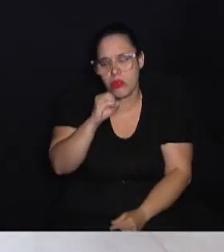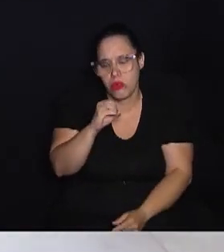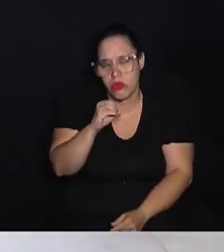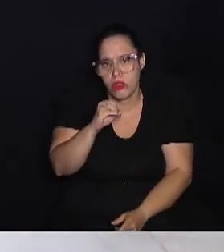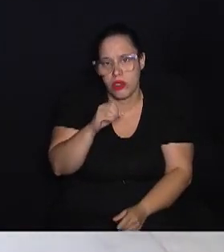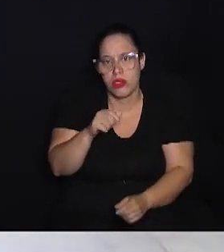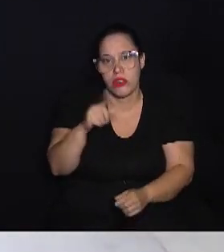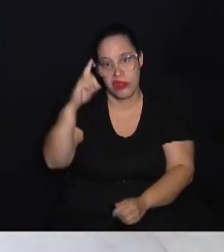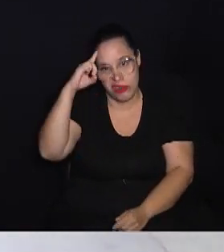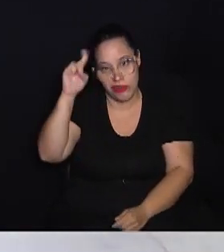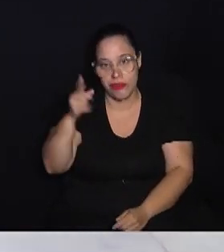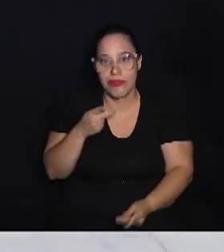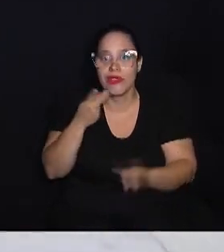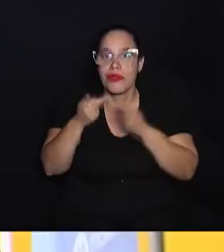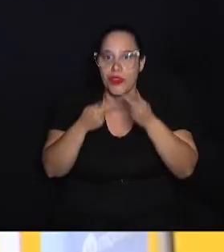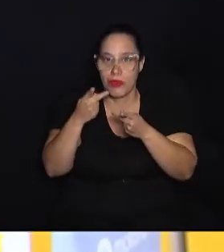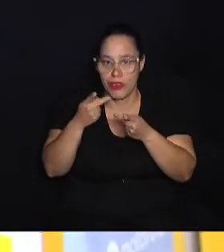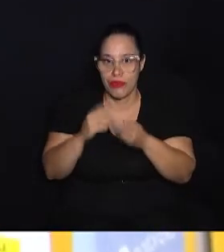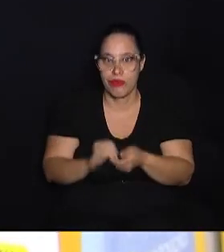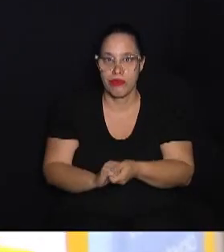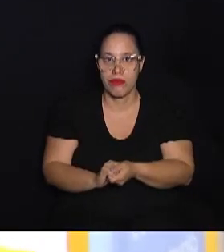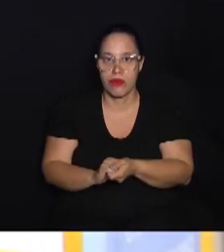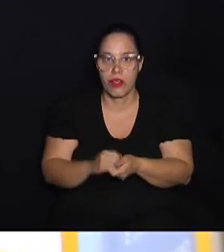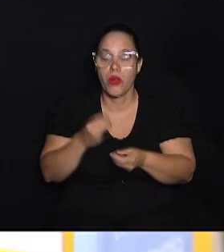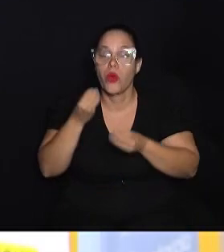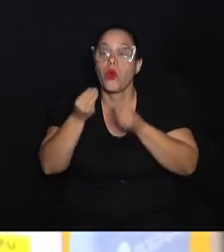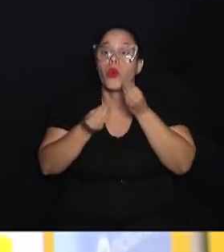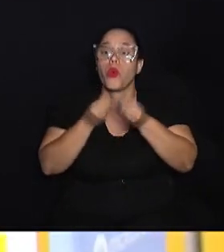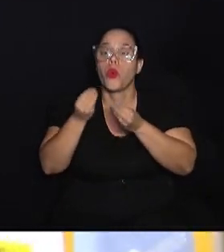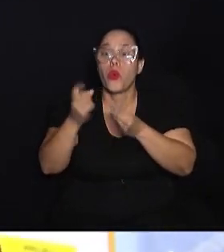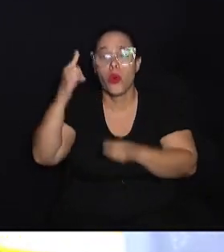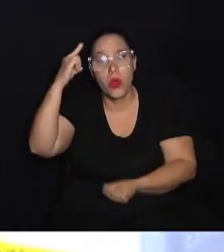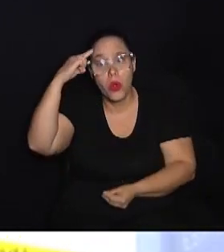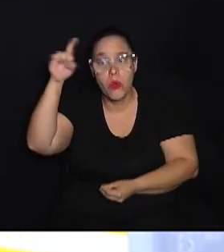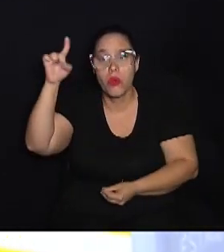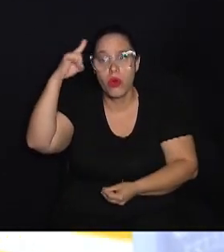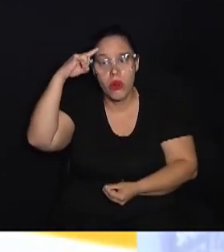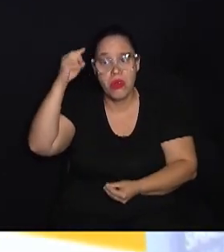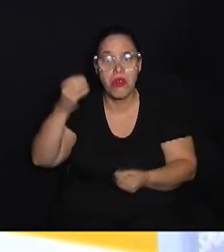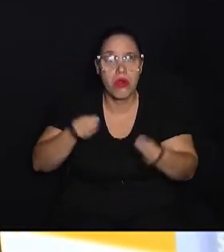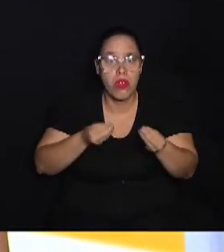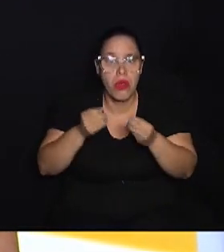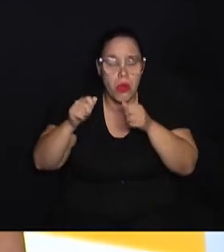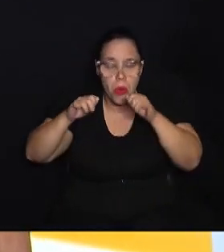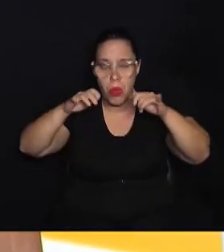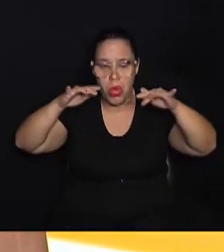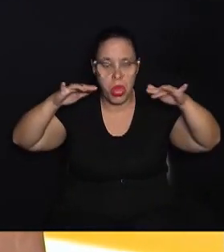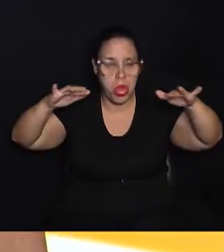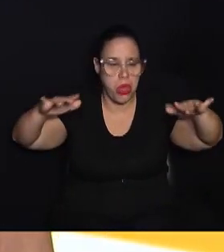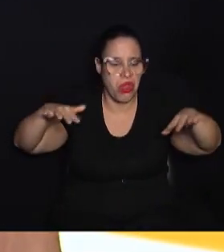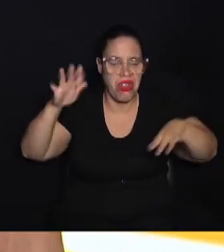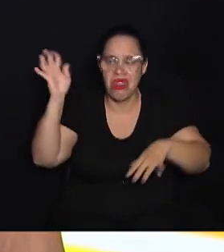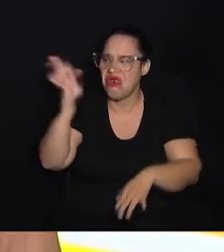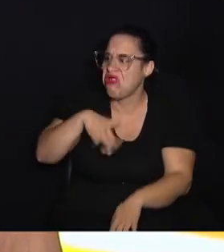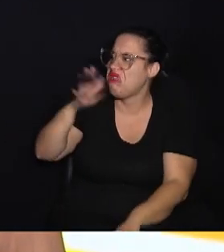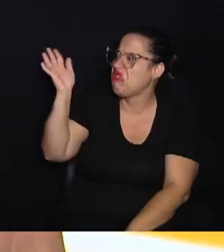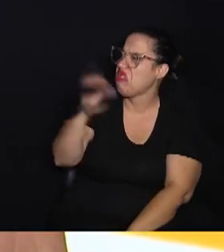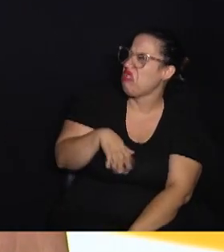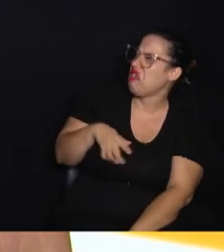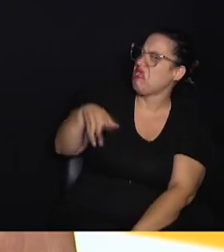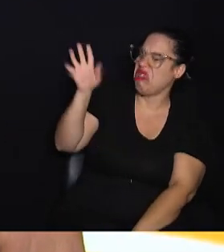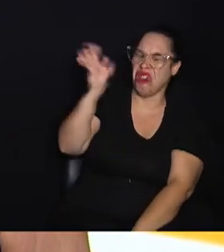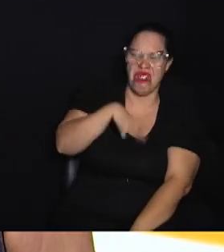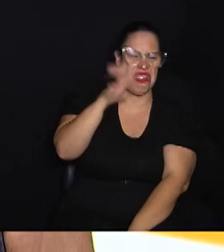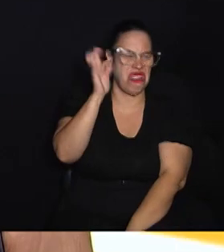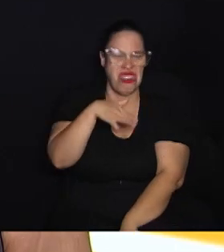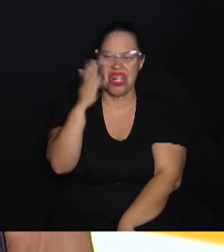últimos dias. Vamos conferir. Como que tem sido o dia a dia? Como tem sido lidar com essa fumaça? É bem difícil, né? Tá feio, muito